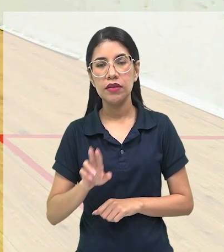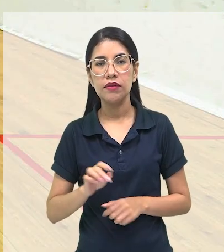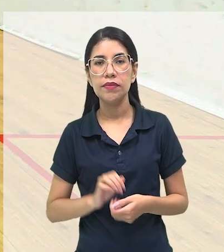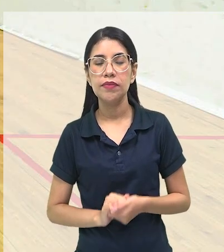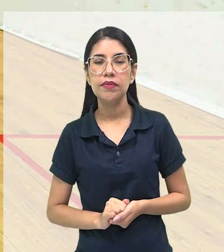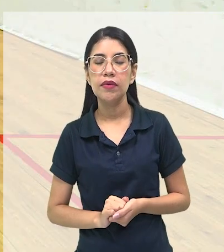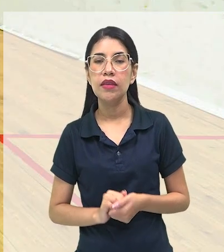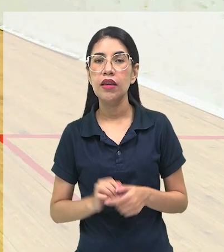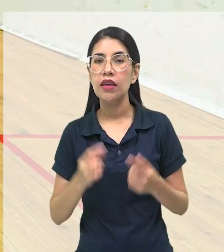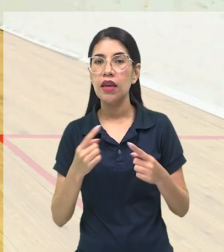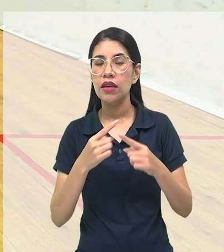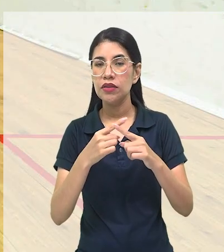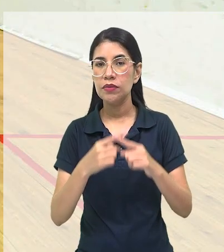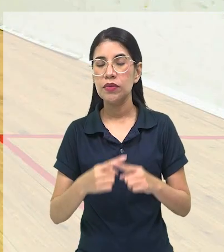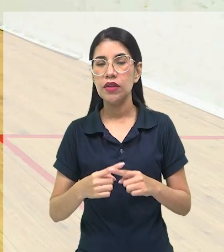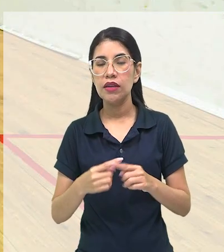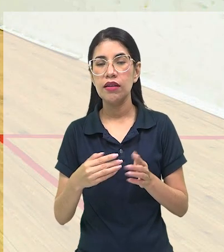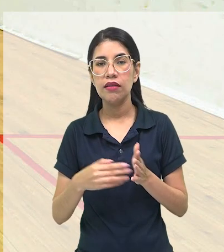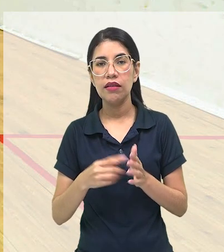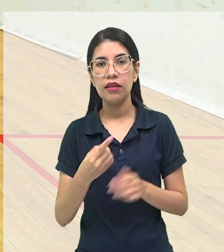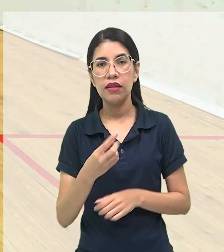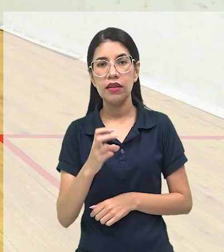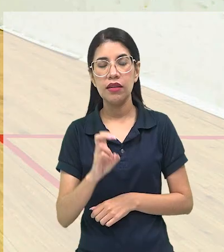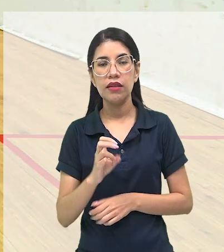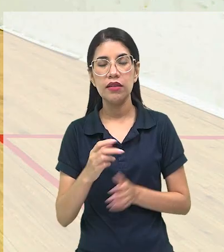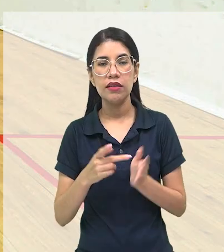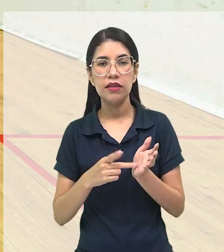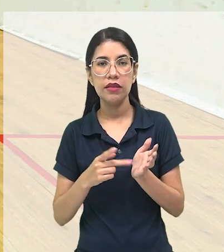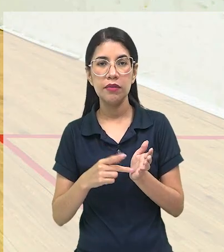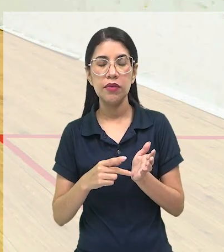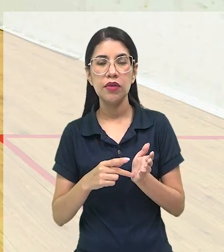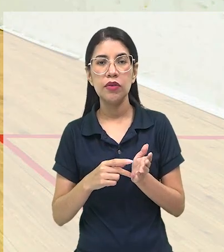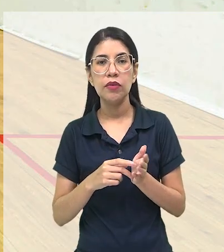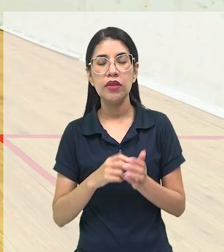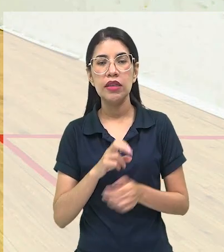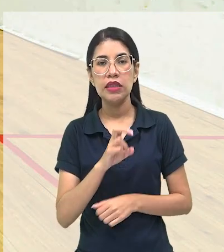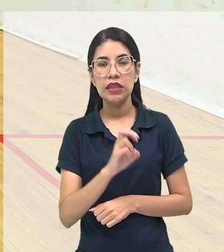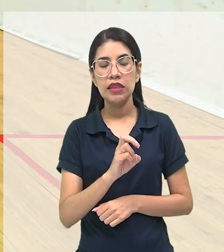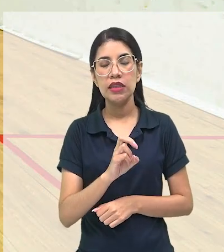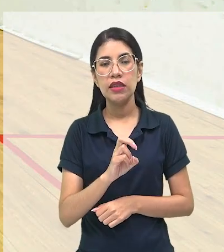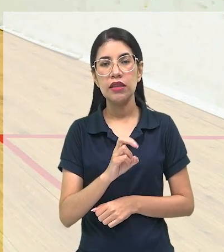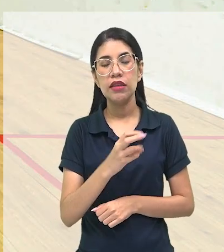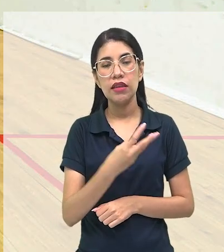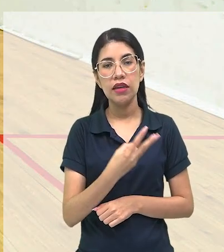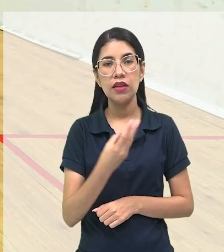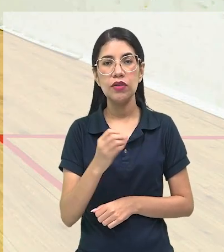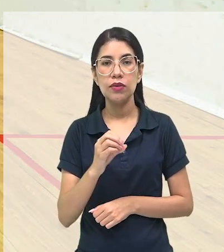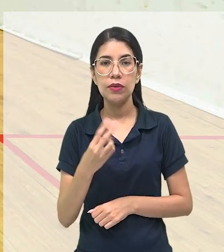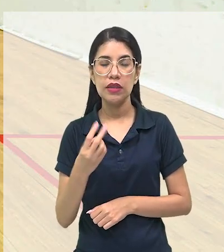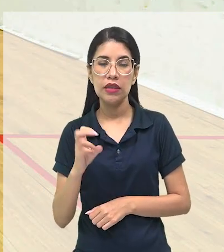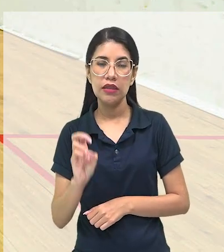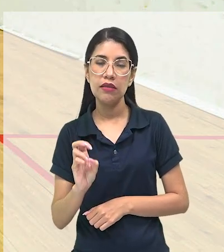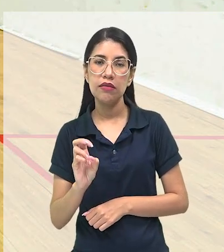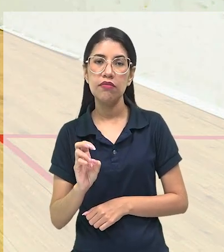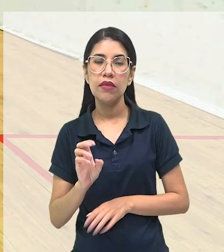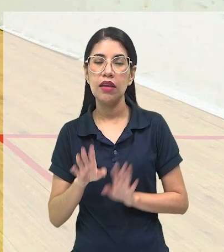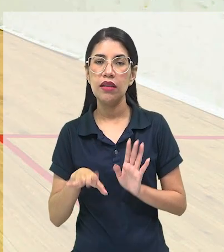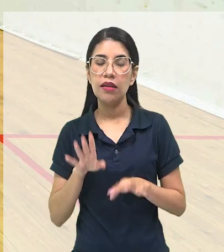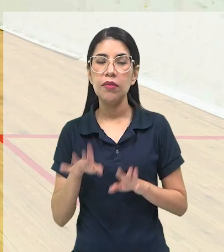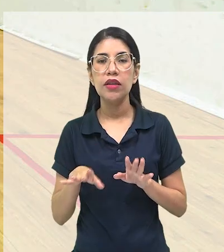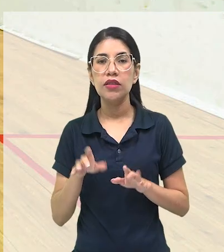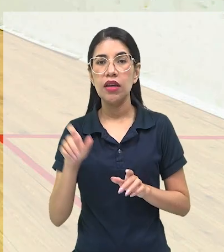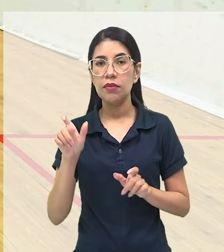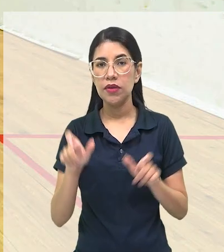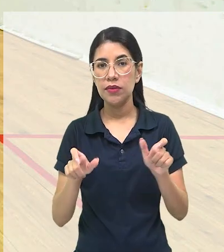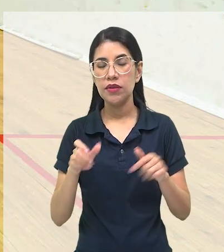ela é disputada até 15 pontos, podendo ser de 3 ou 5 games. A escolha fica aí dos jogadores ou dos